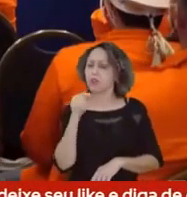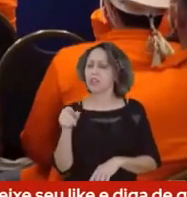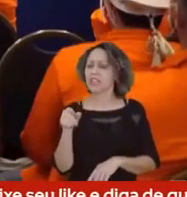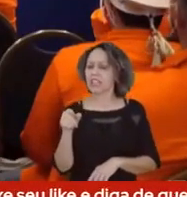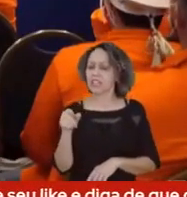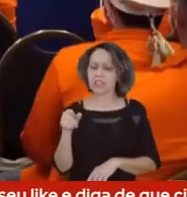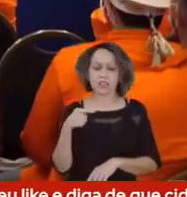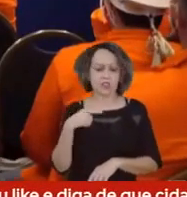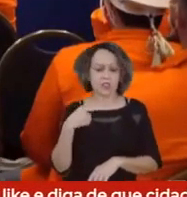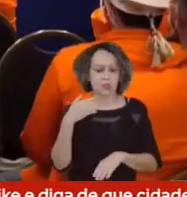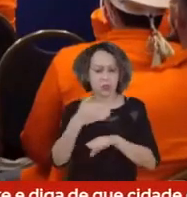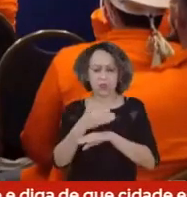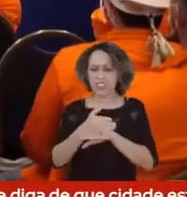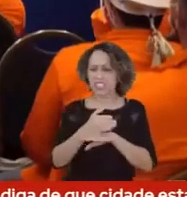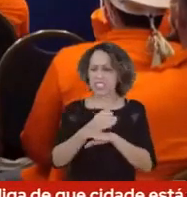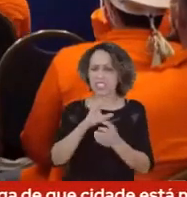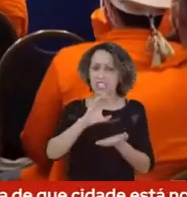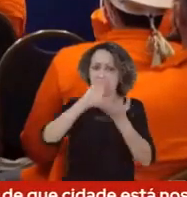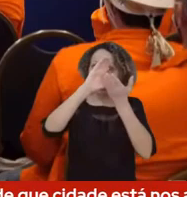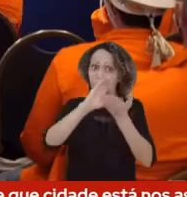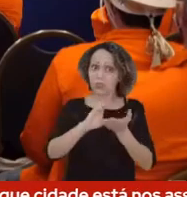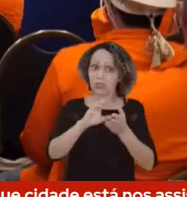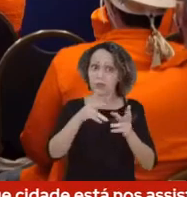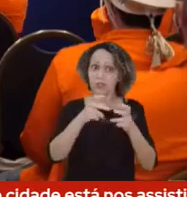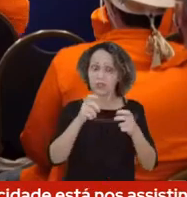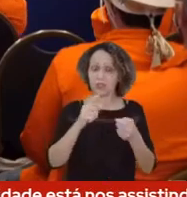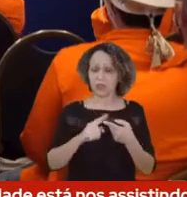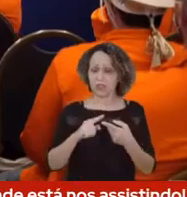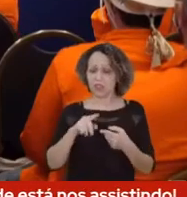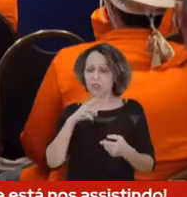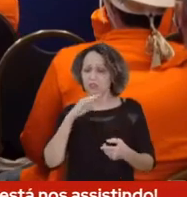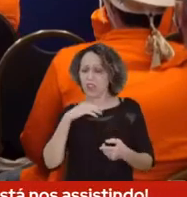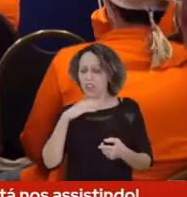era corrupto. Eles conseguiram